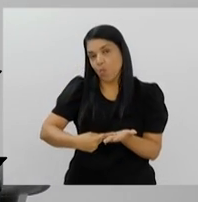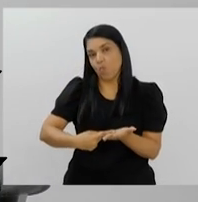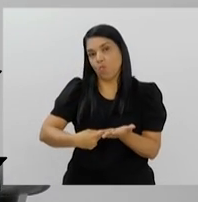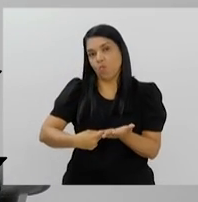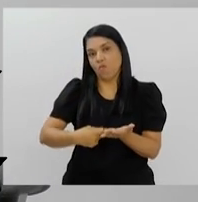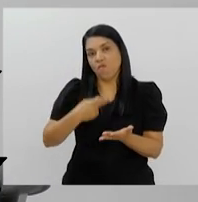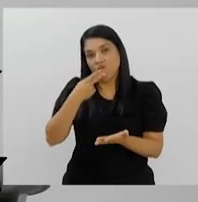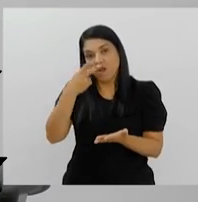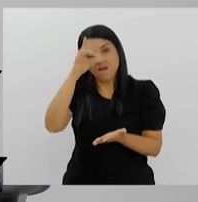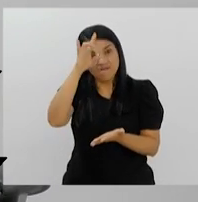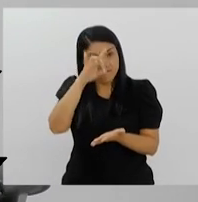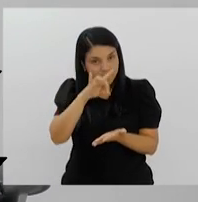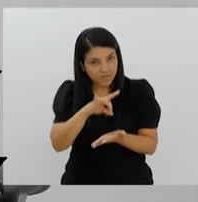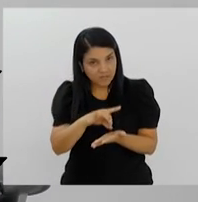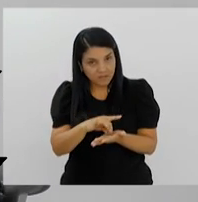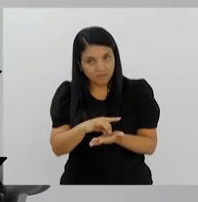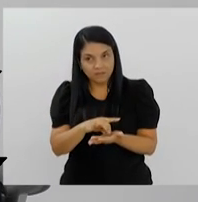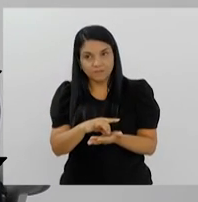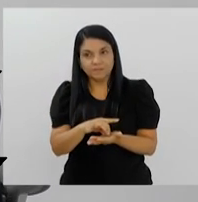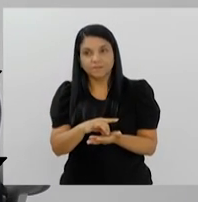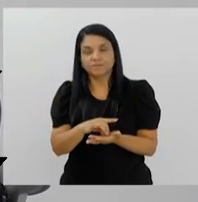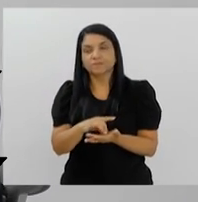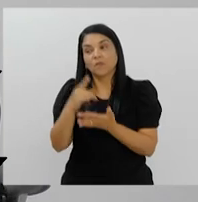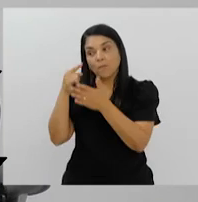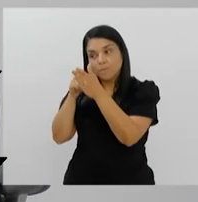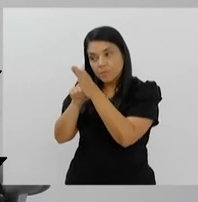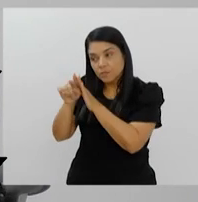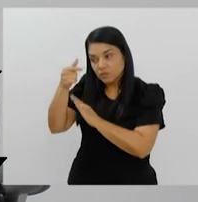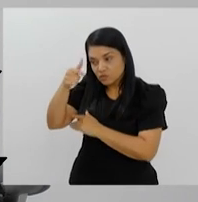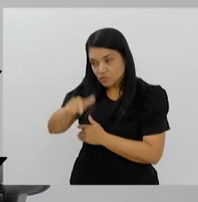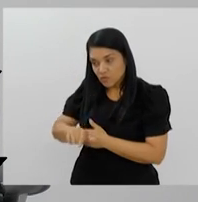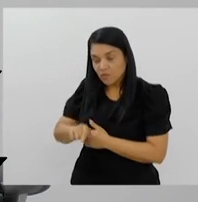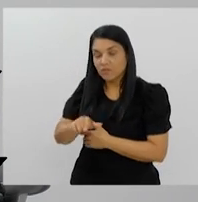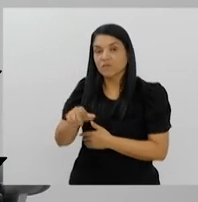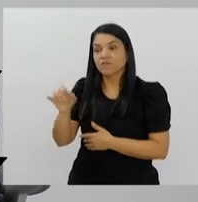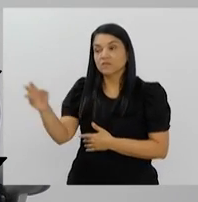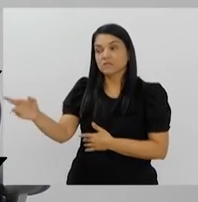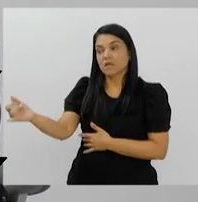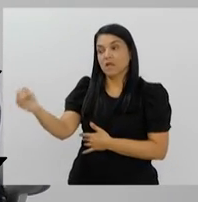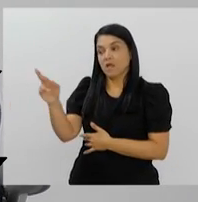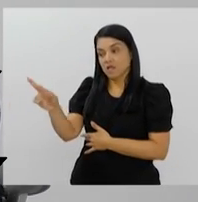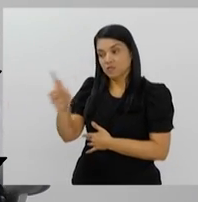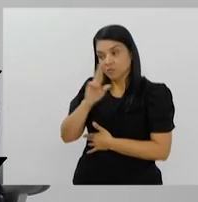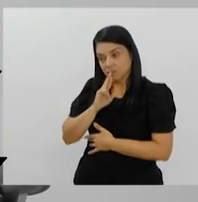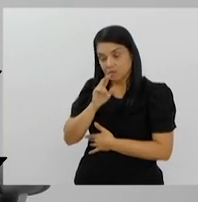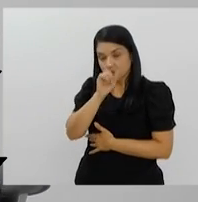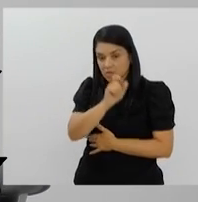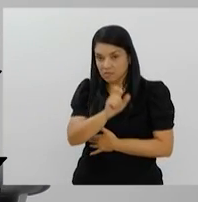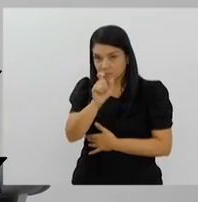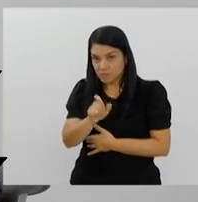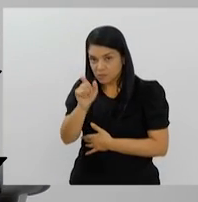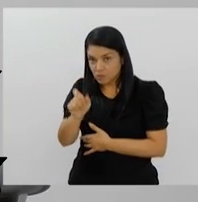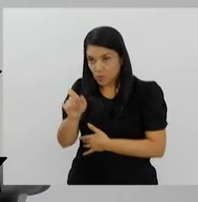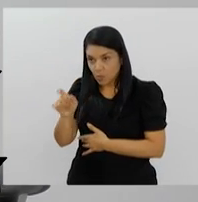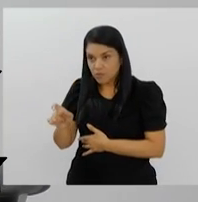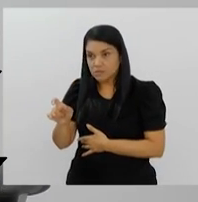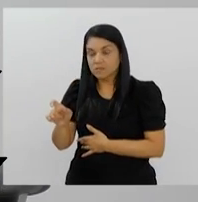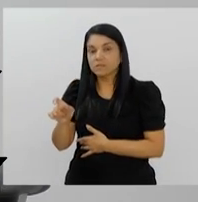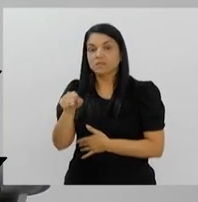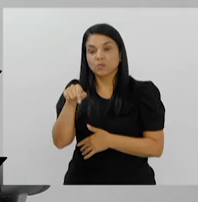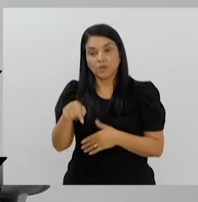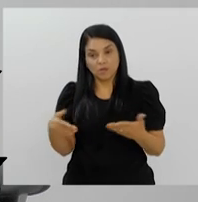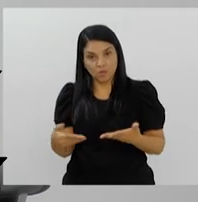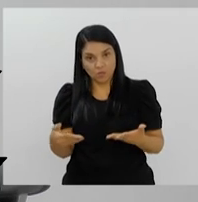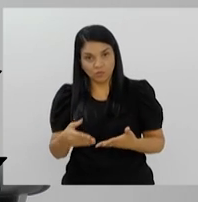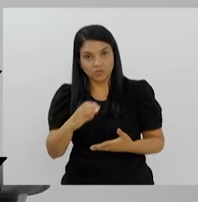falar a verdade o senhor tá dizendo que esses casos aqui todos que objetivam essa CPI foram